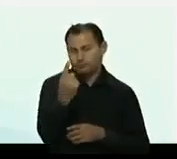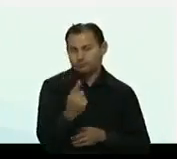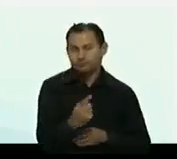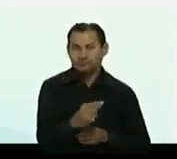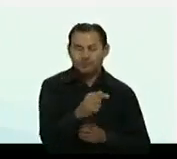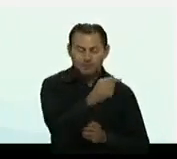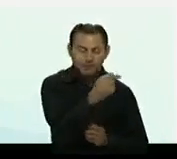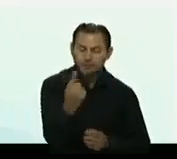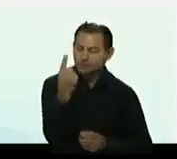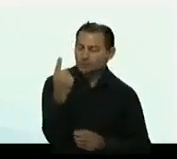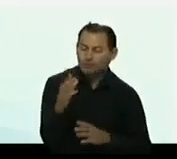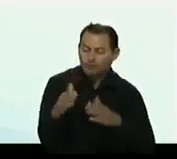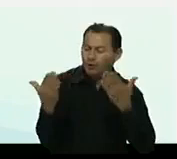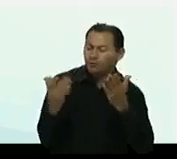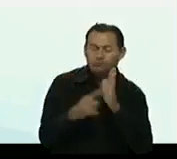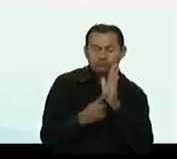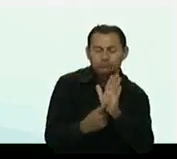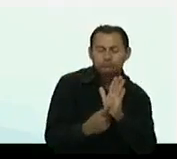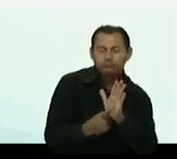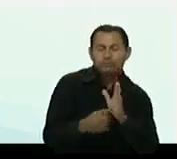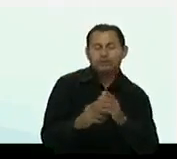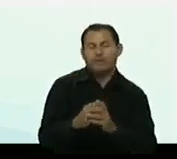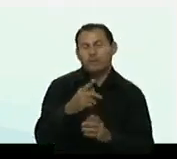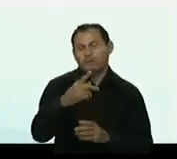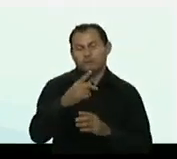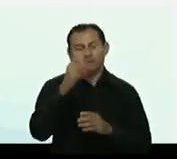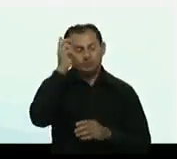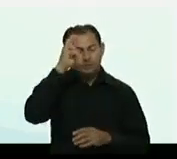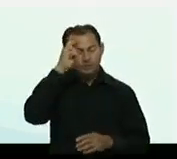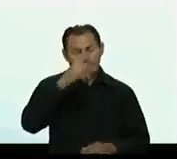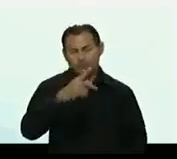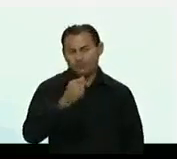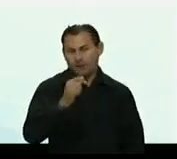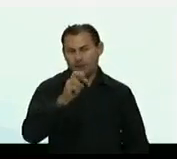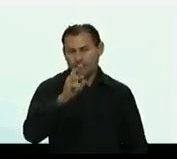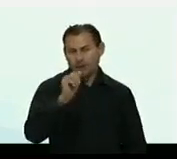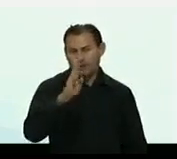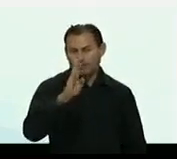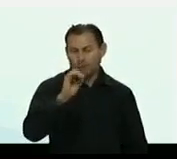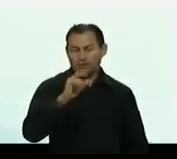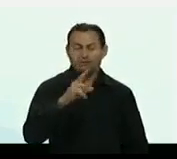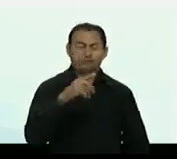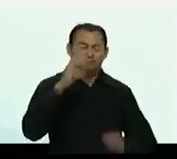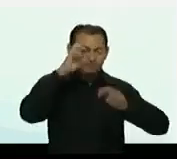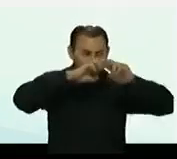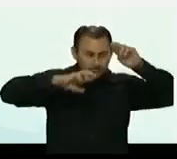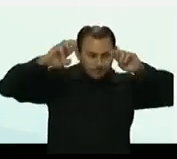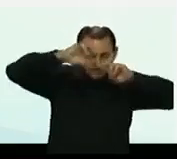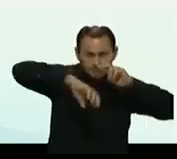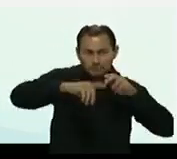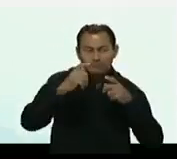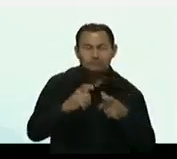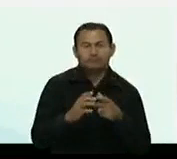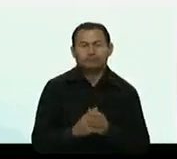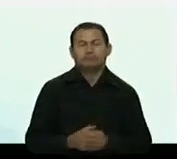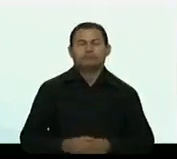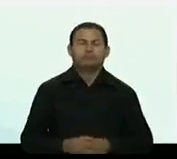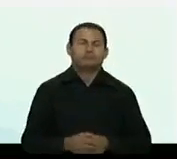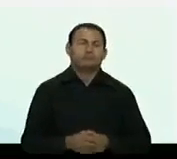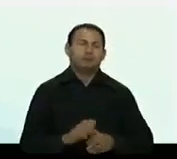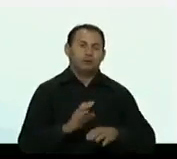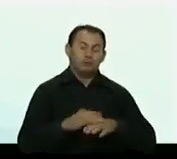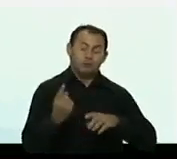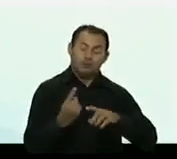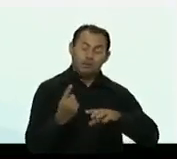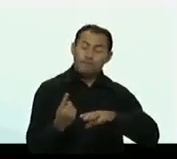ele é menos 1, qual é a representação da nossa parábola? Analisando ela, ela terá ponto de